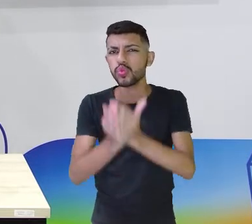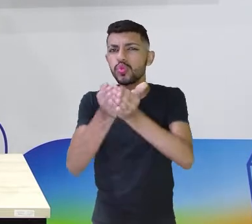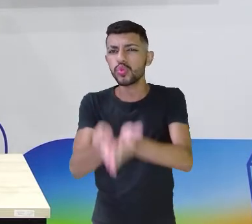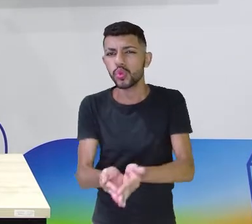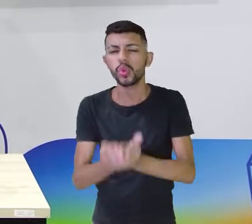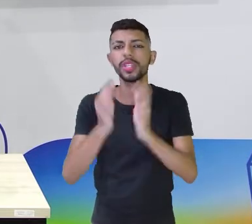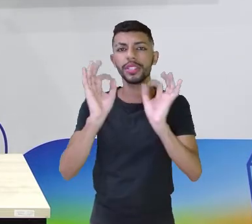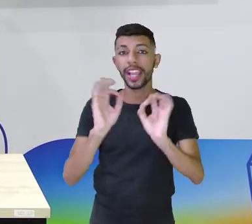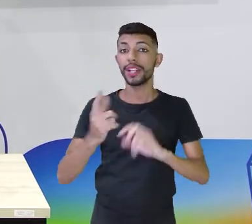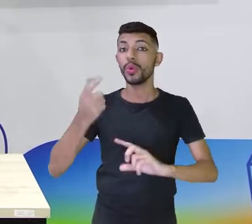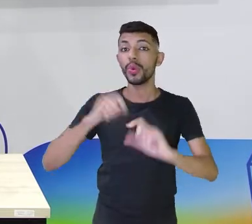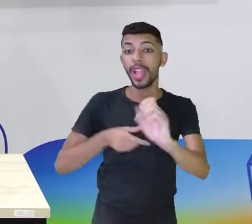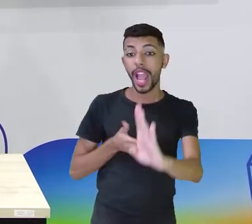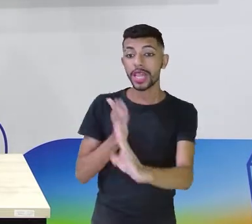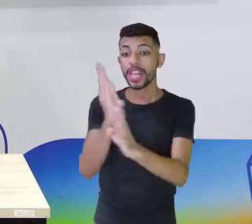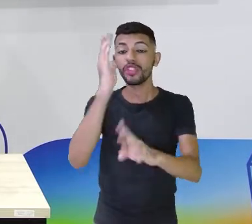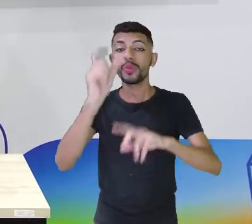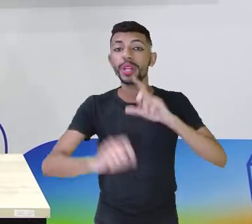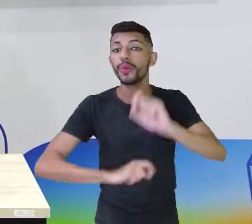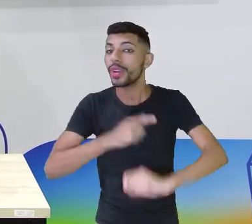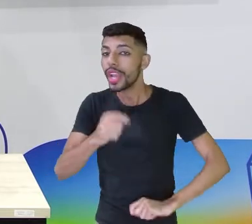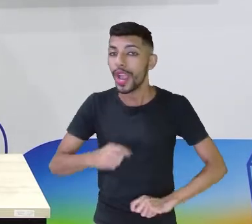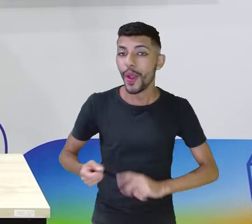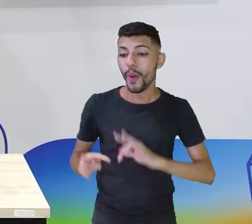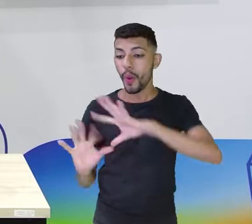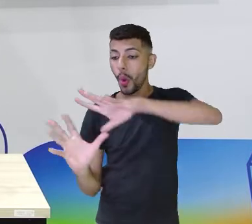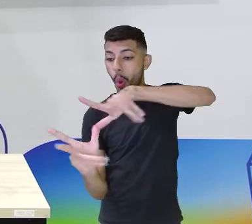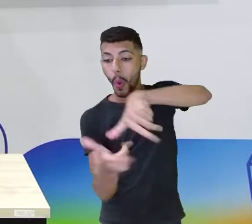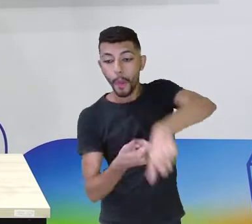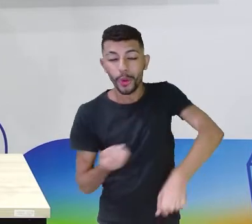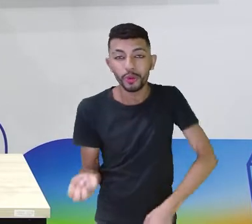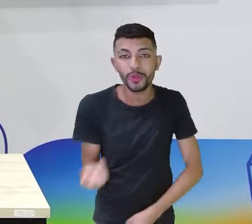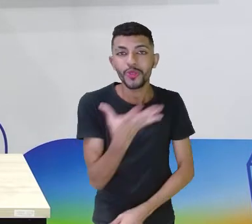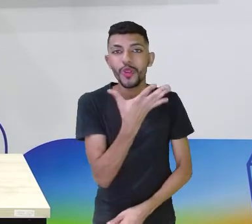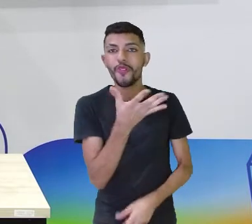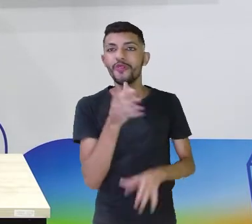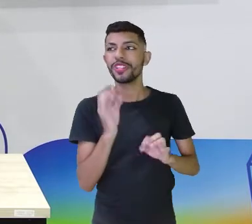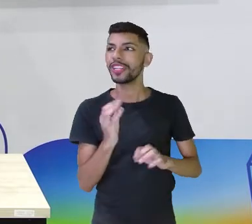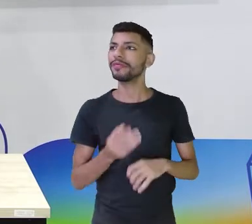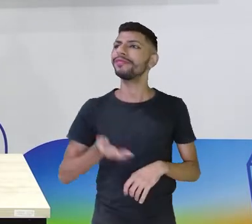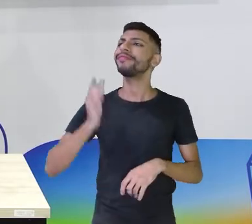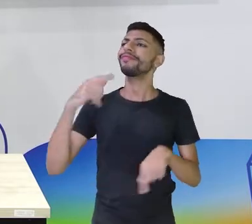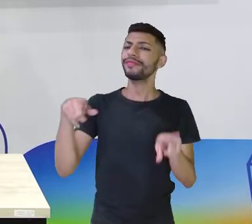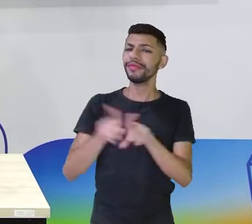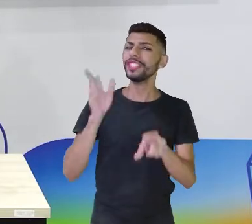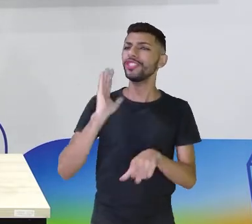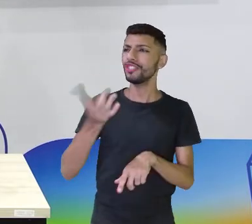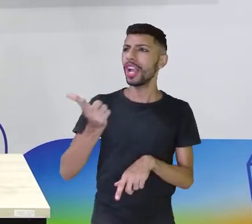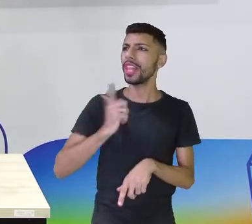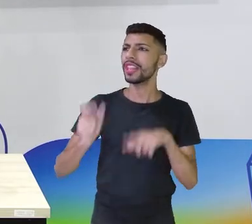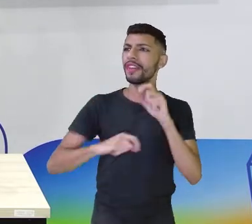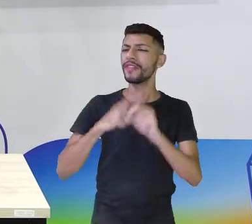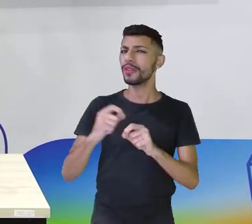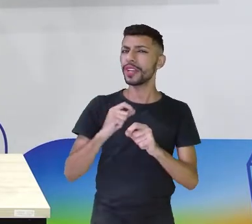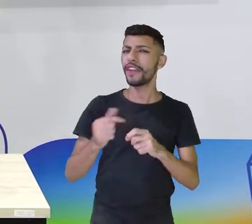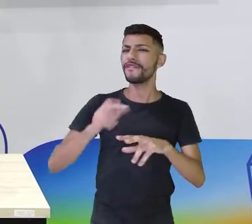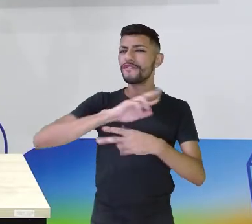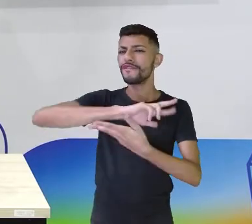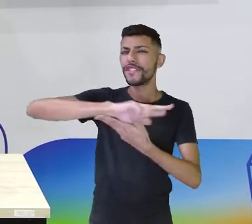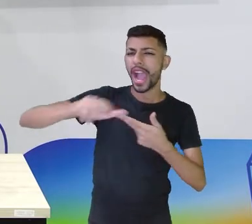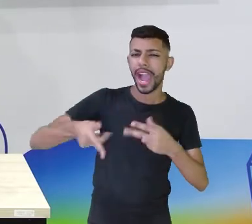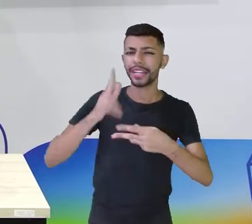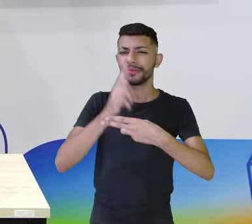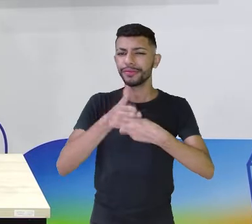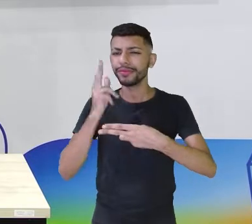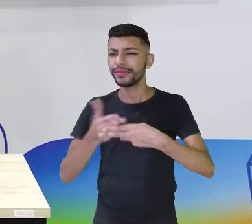a descoberta de um novo mundo. Inclusive, já teve muitas minisséries, não é? Novelas na